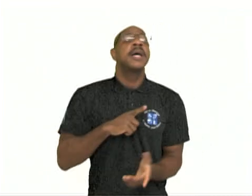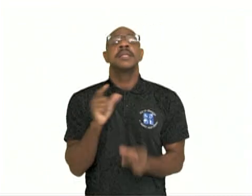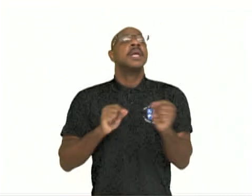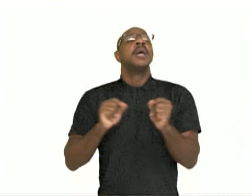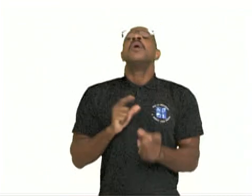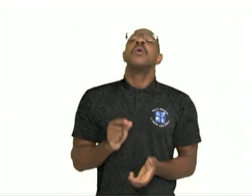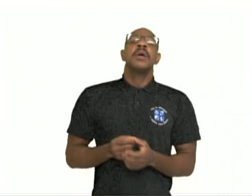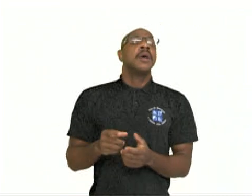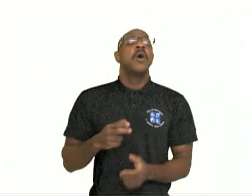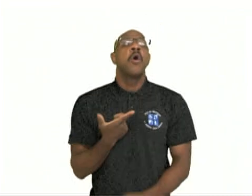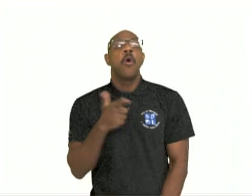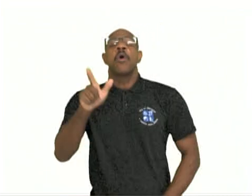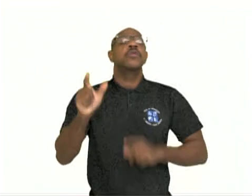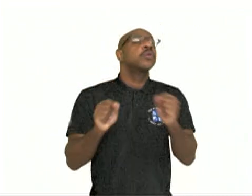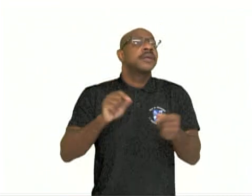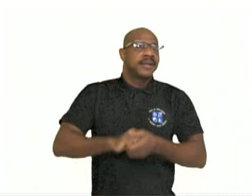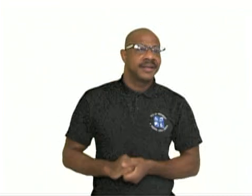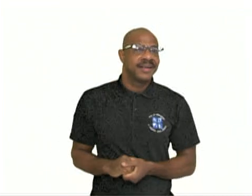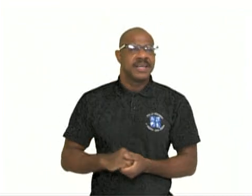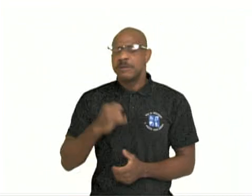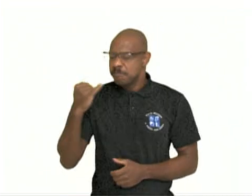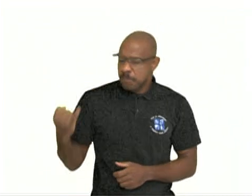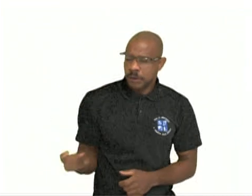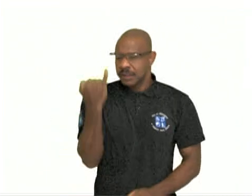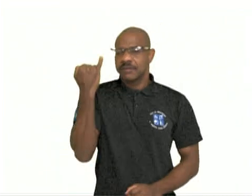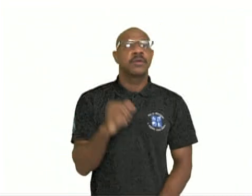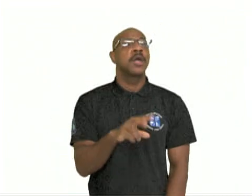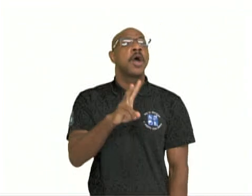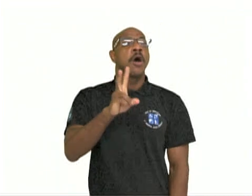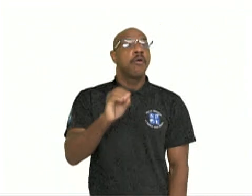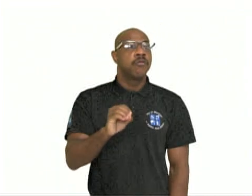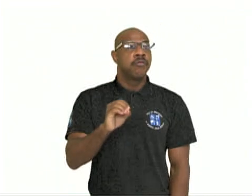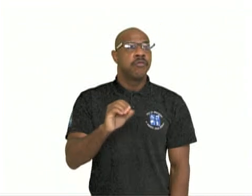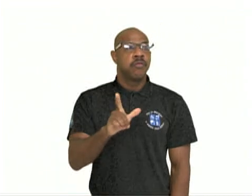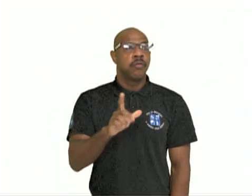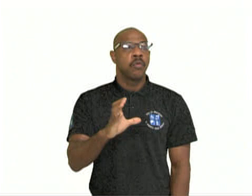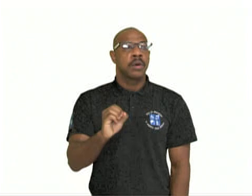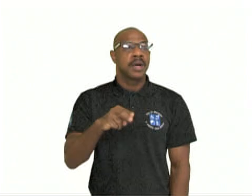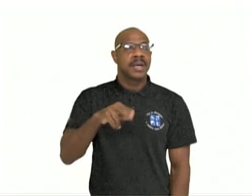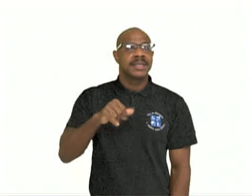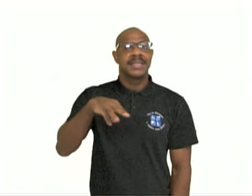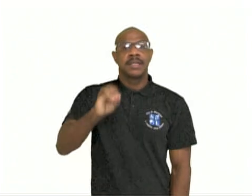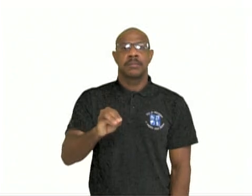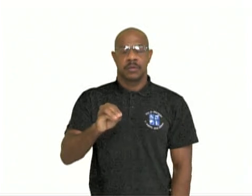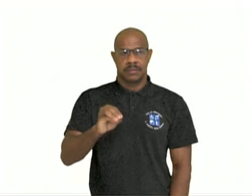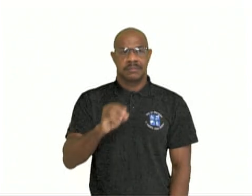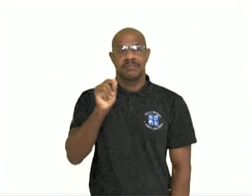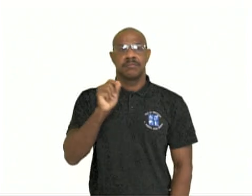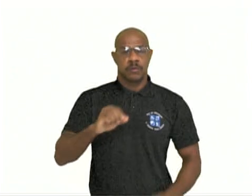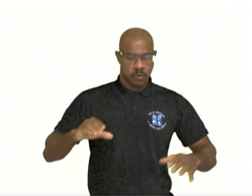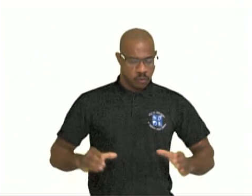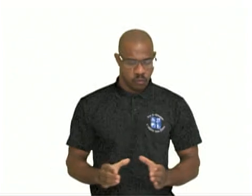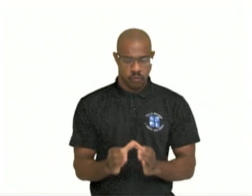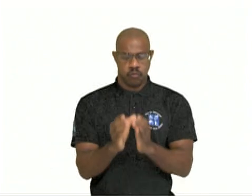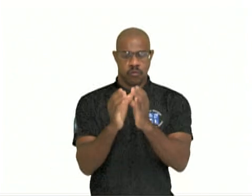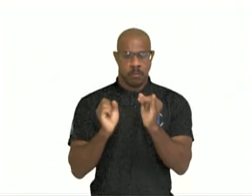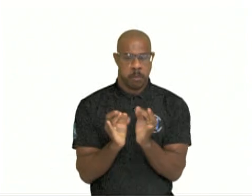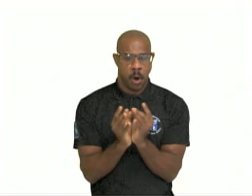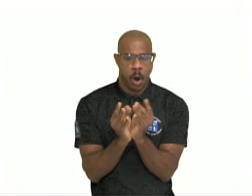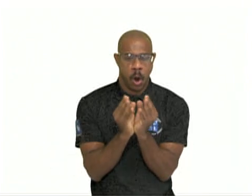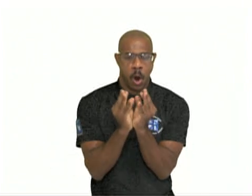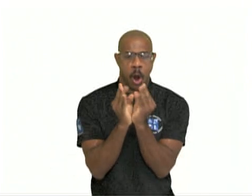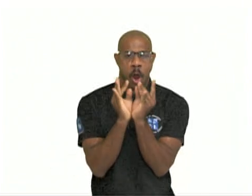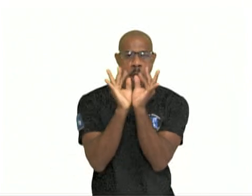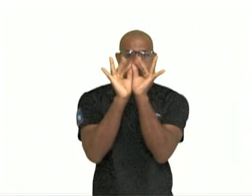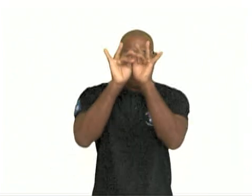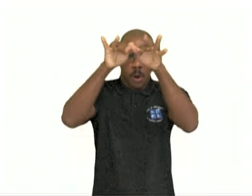agente interno importantíssimo, que é o vulcanismo, atividade vulcânica. O que é o vulcanismo? É o